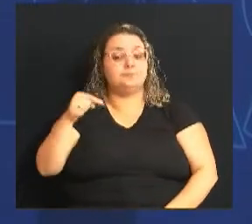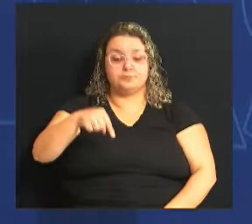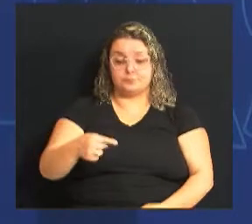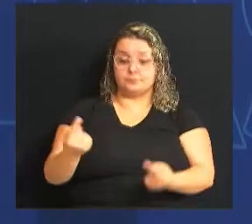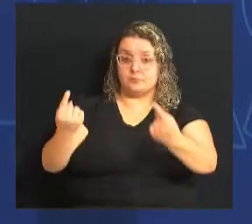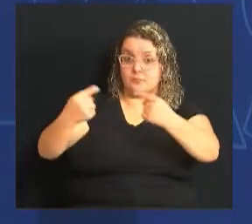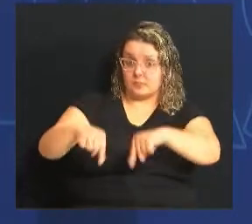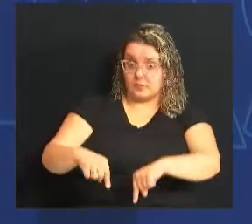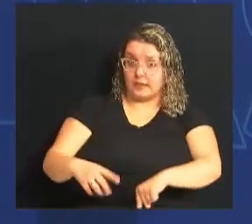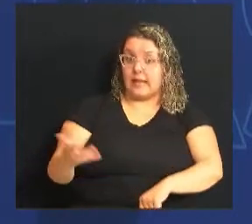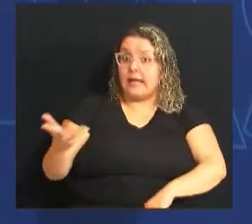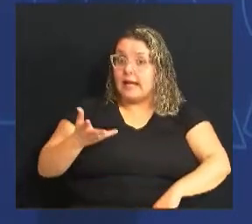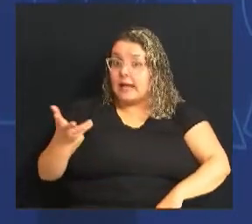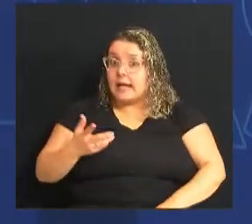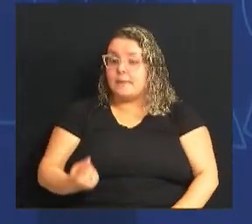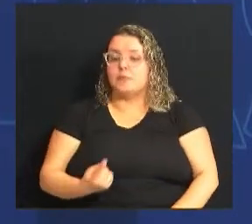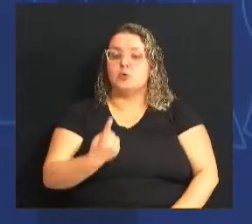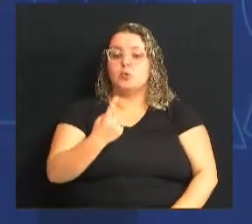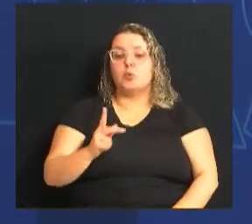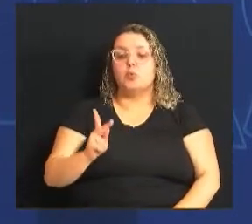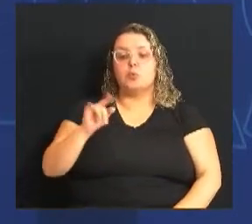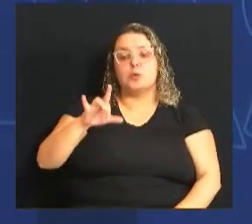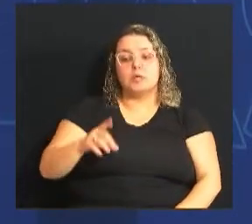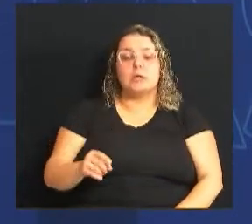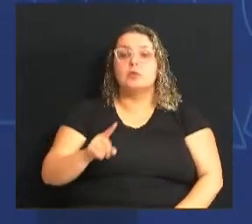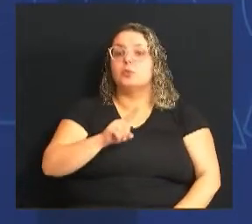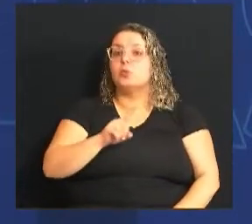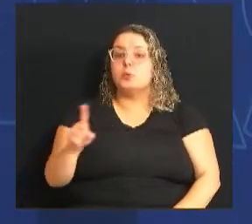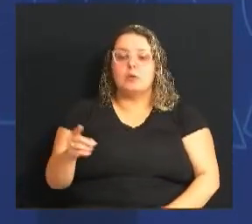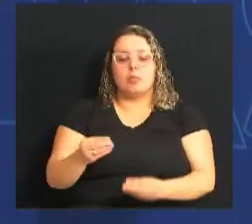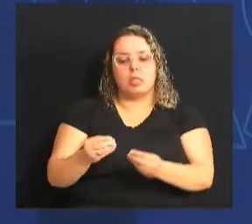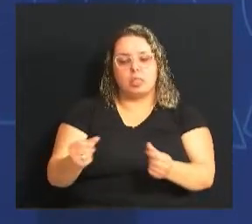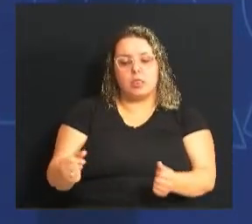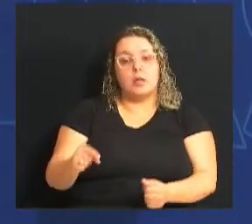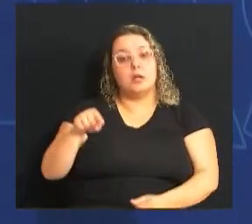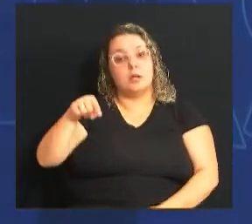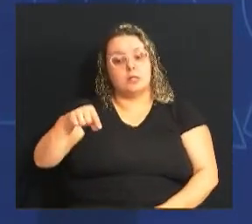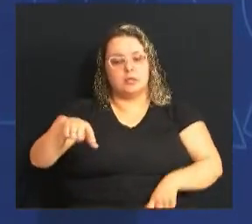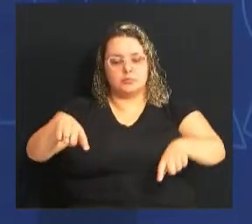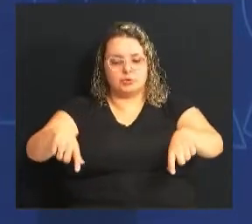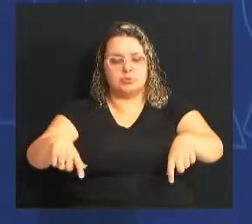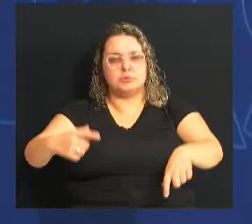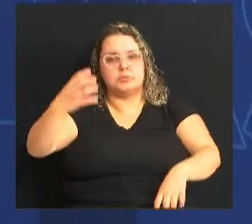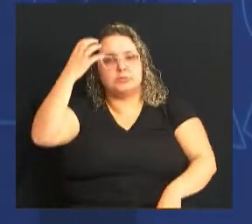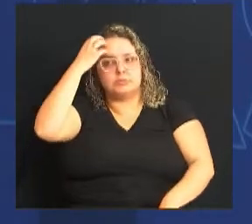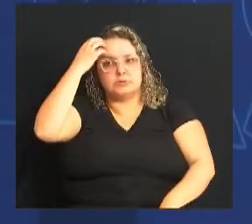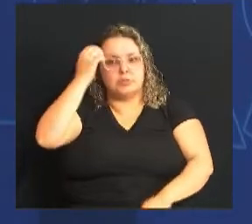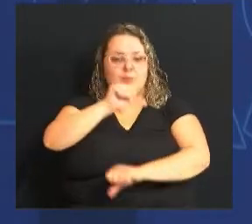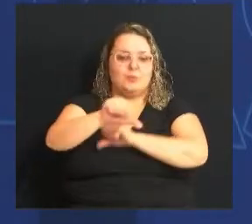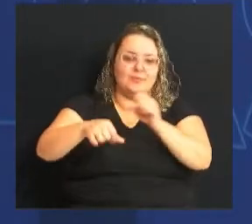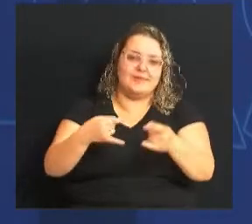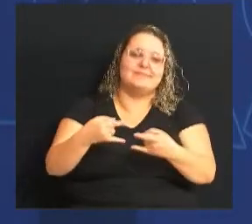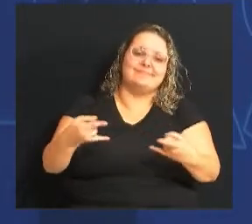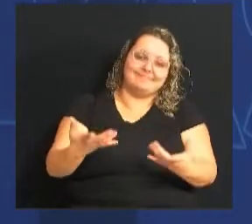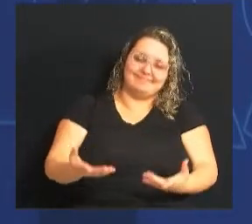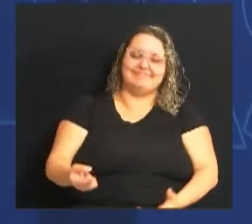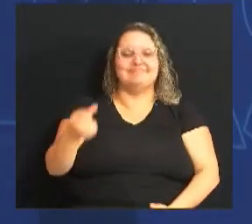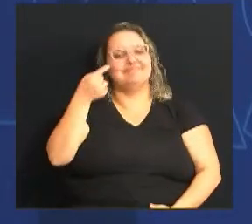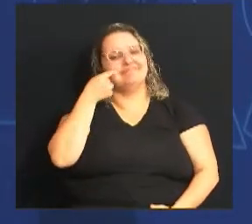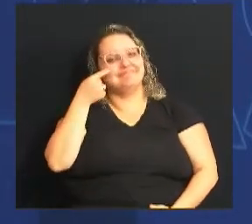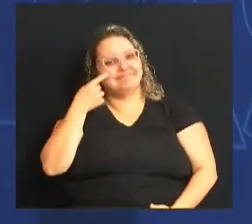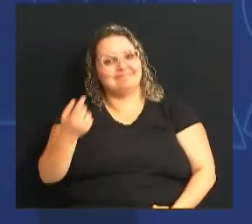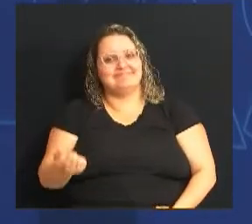que correr com 1 quilo de alimento não perecível lá no ginásio do Taquaral para você trocar pelo ingresso e assistir este